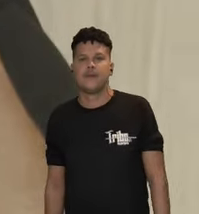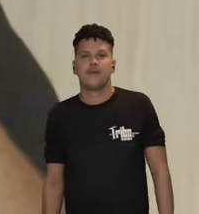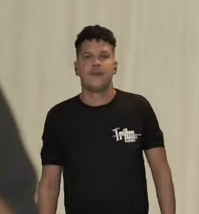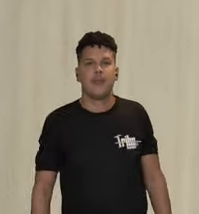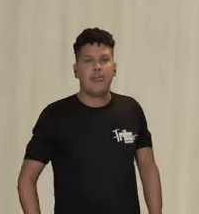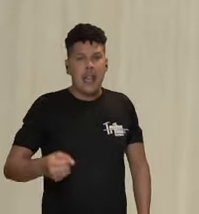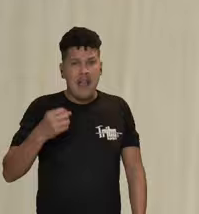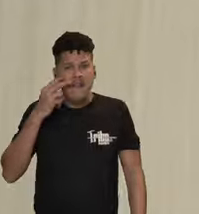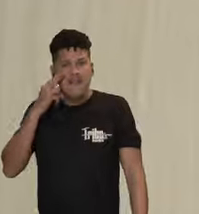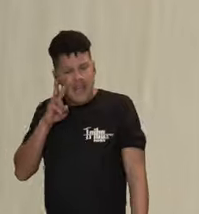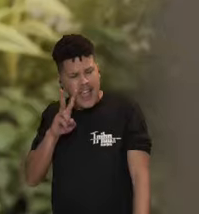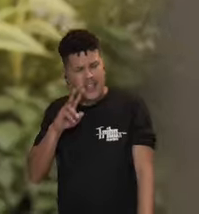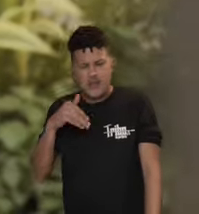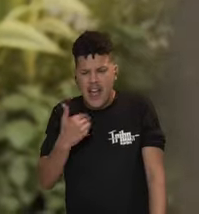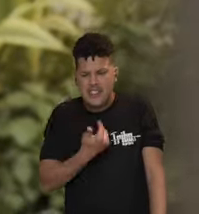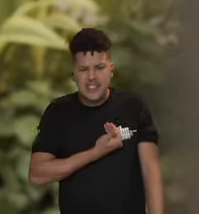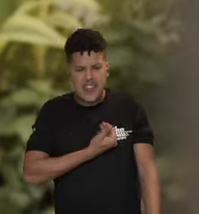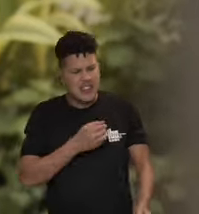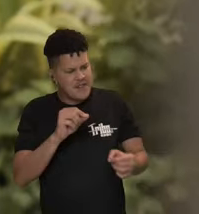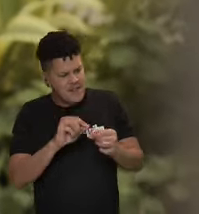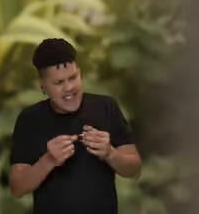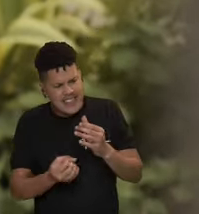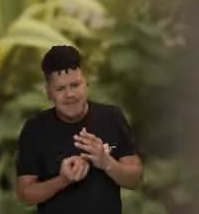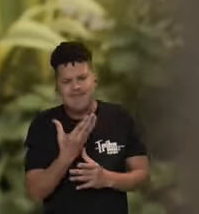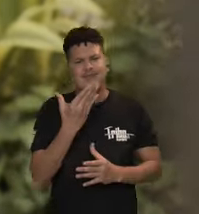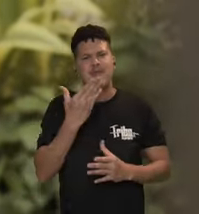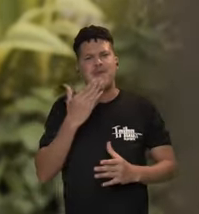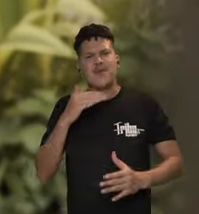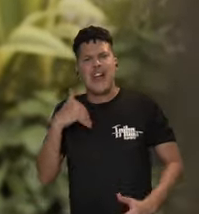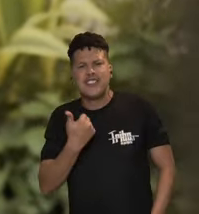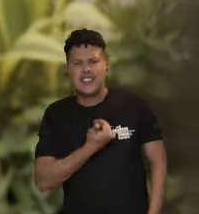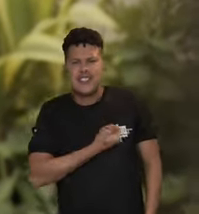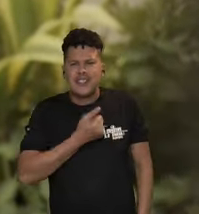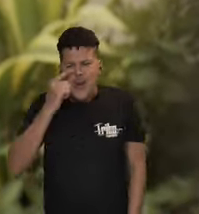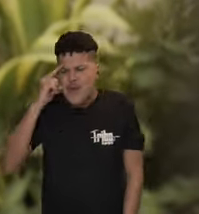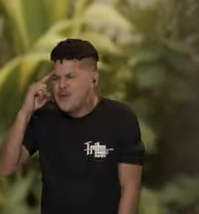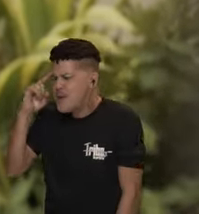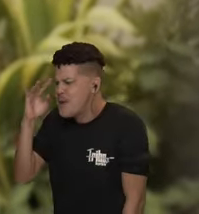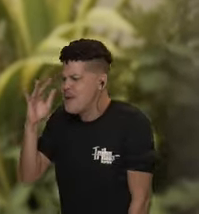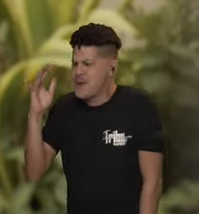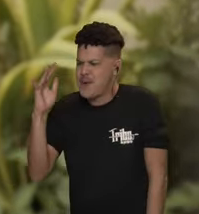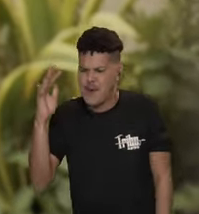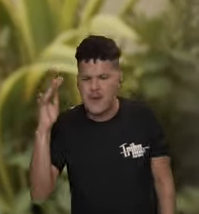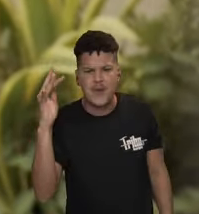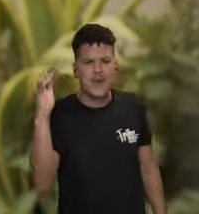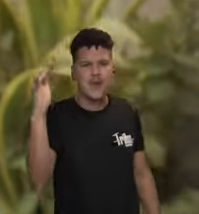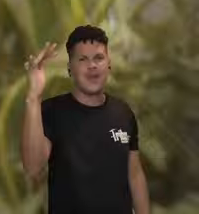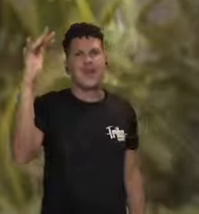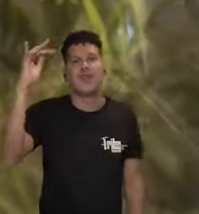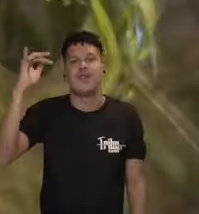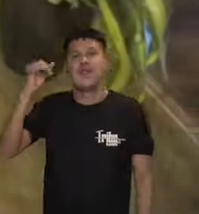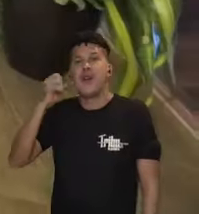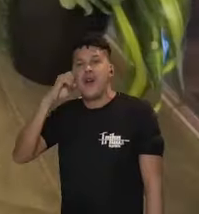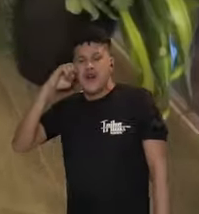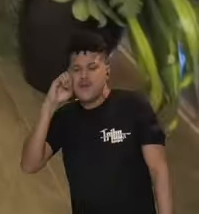E beijo que a gente fez, com que a gente sonhou.